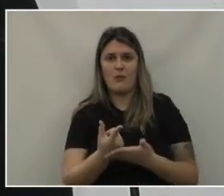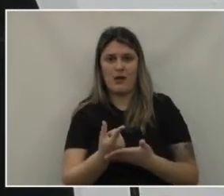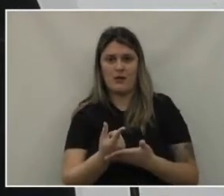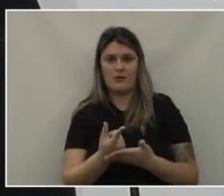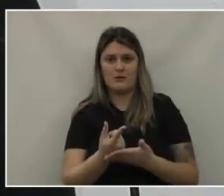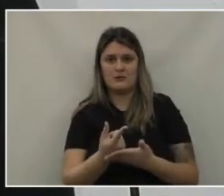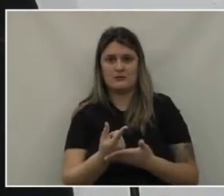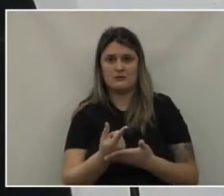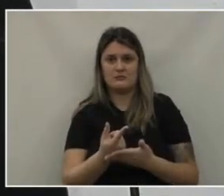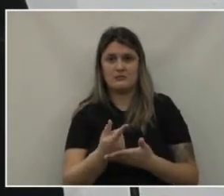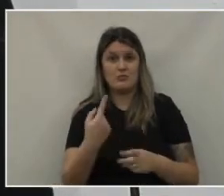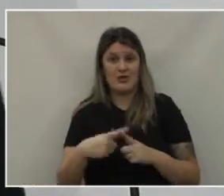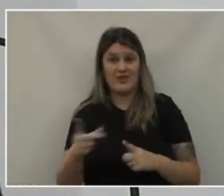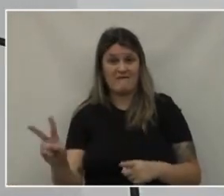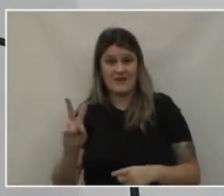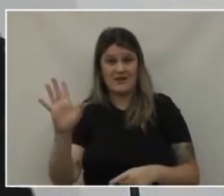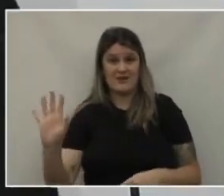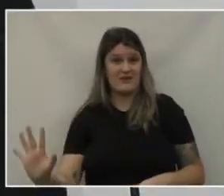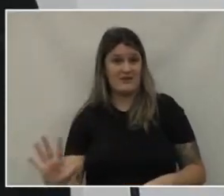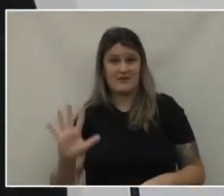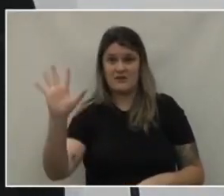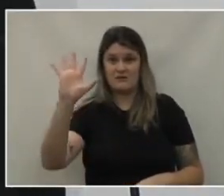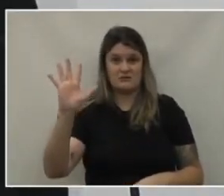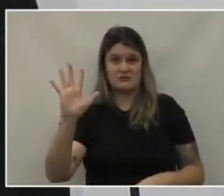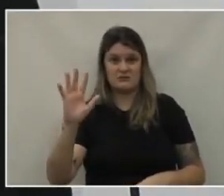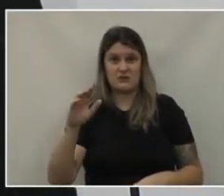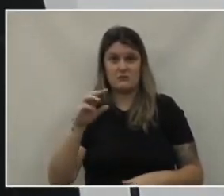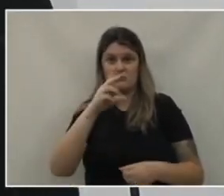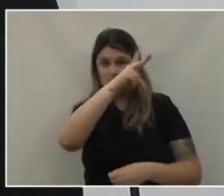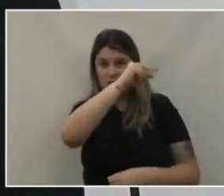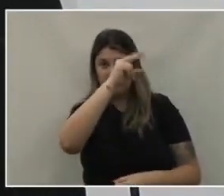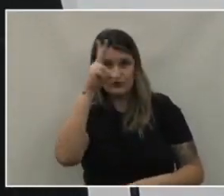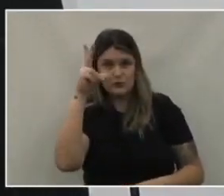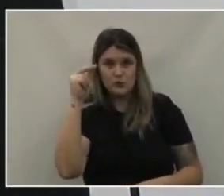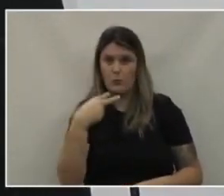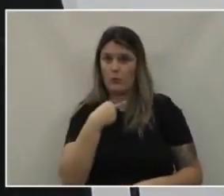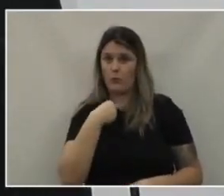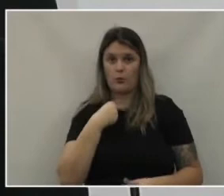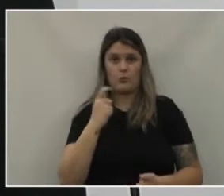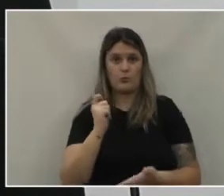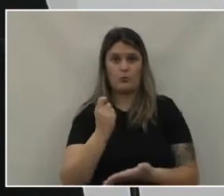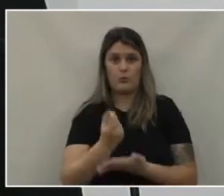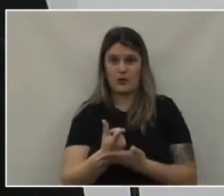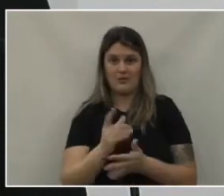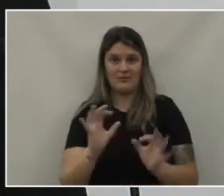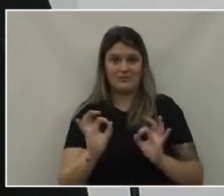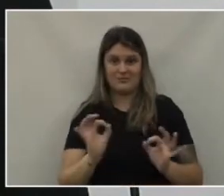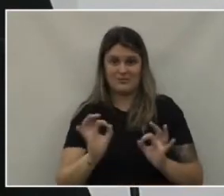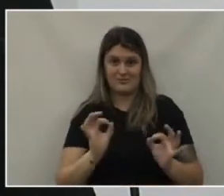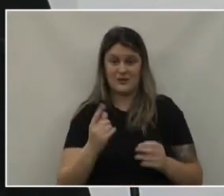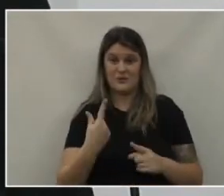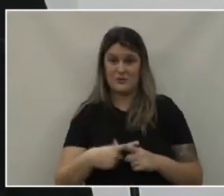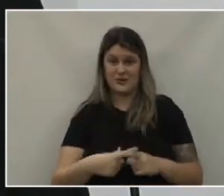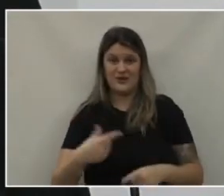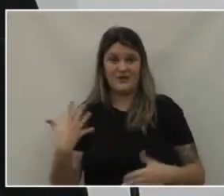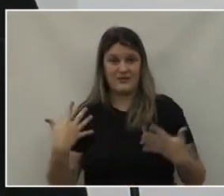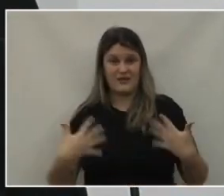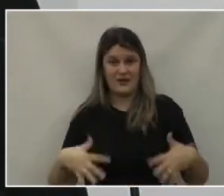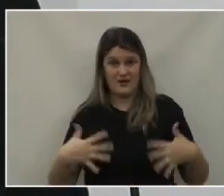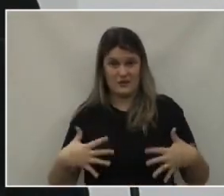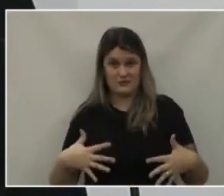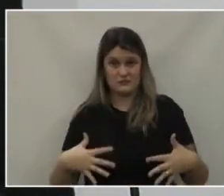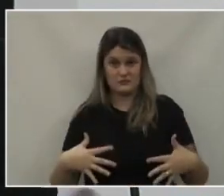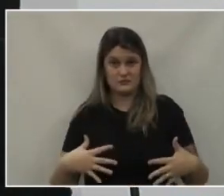Nesse momento, nós não estamos, a municipalidade não está em condições de comprar nada